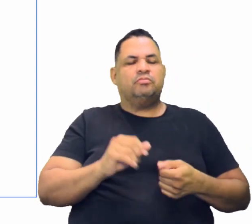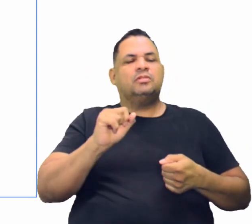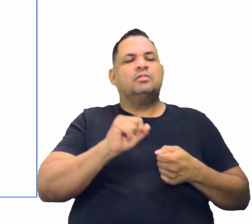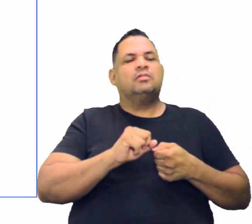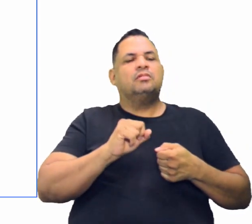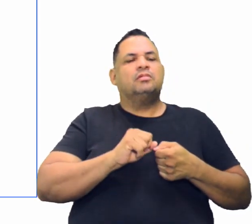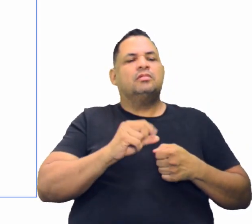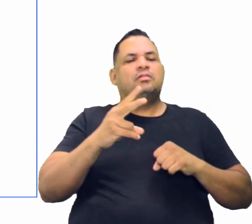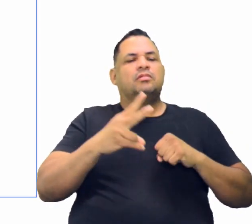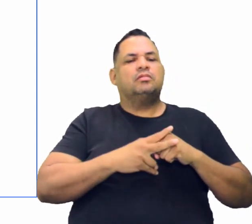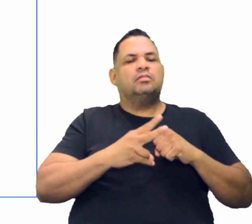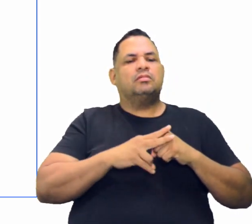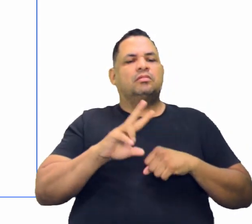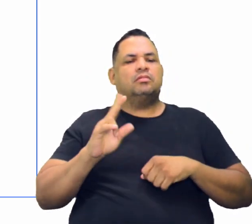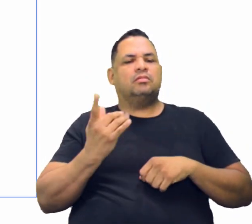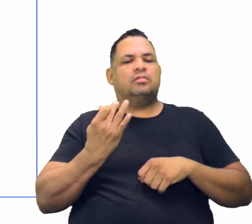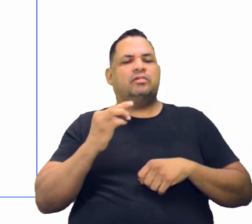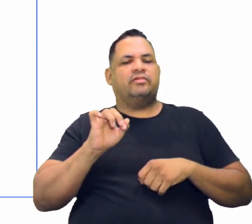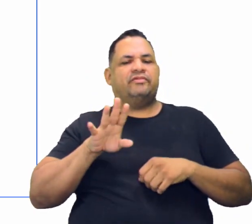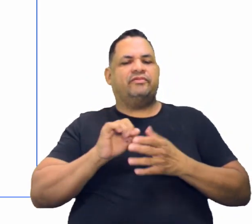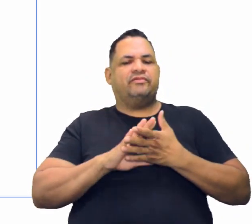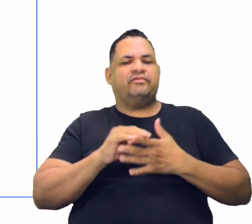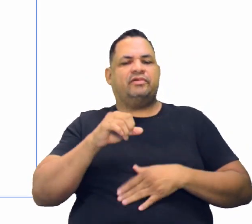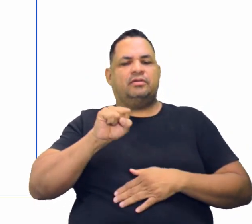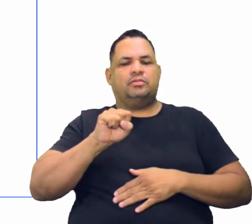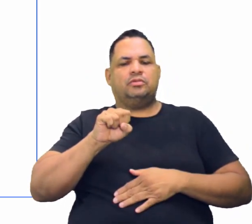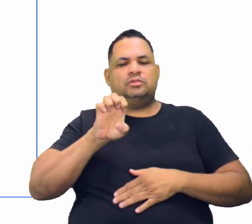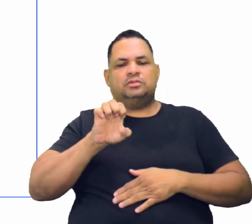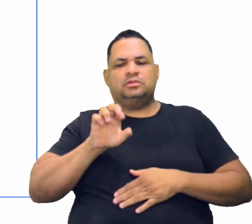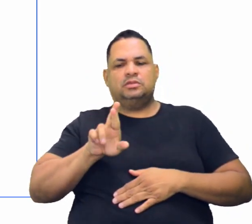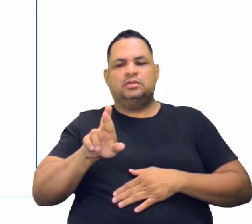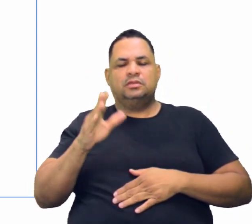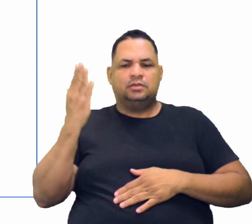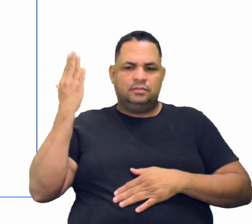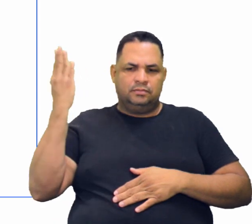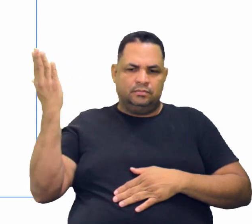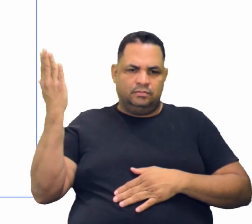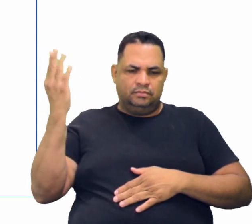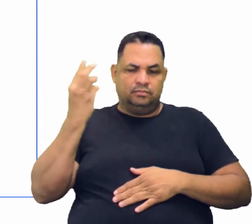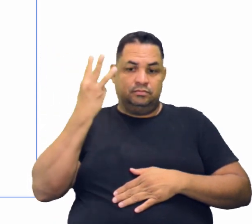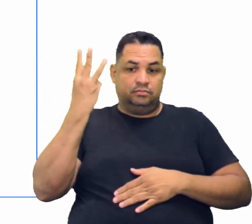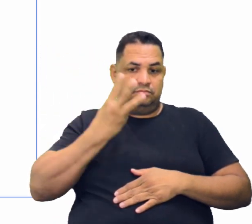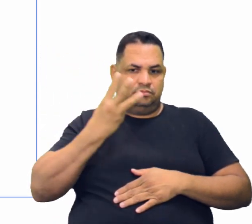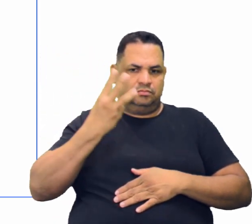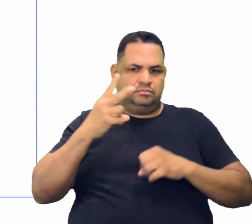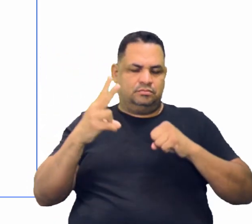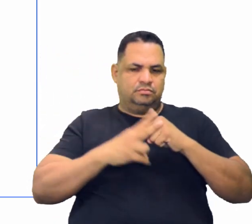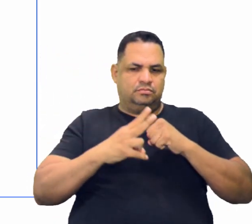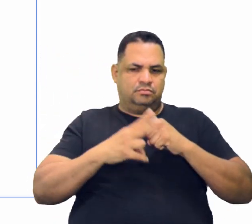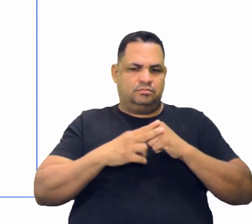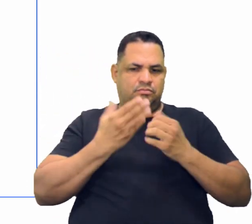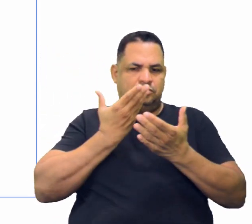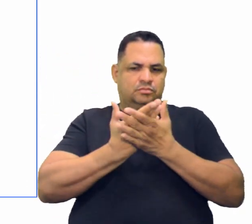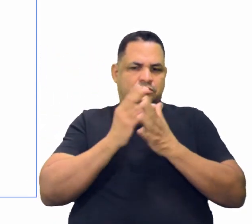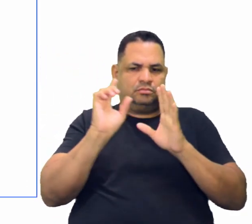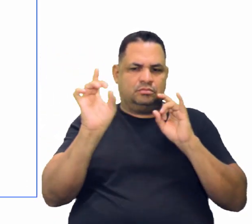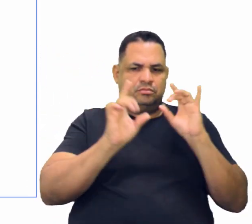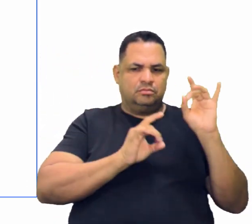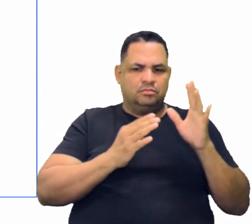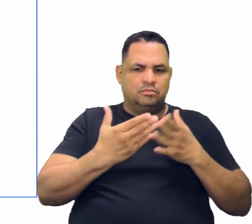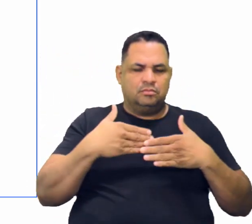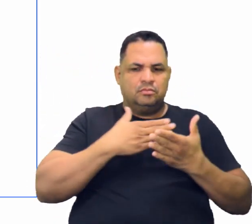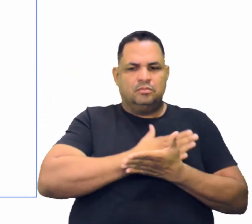fazer, verbo haver e verbo ser, né? Então, vamos ver cada um. Vamos